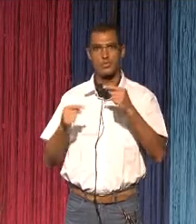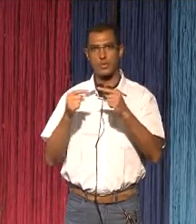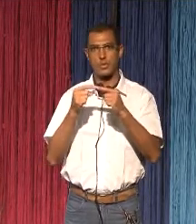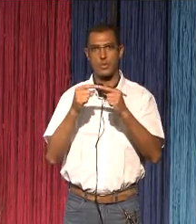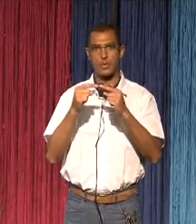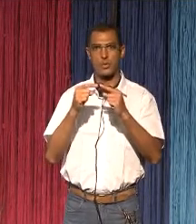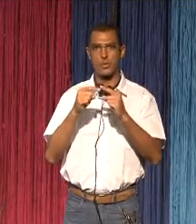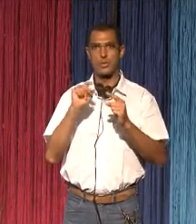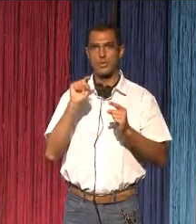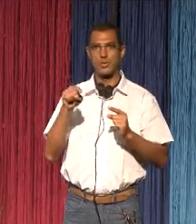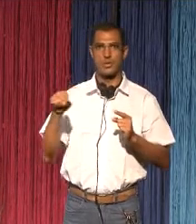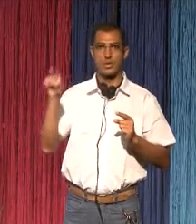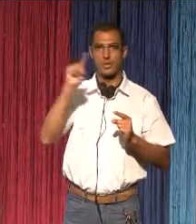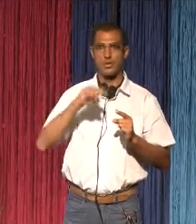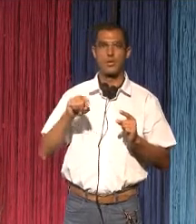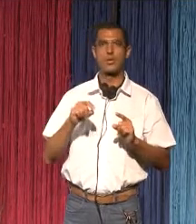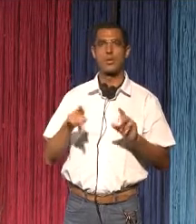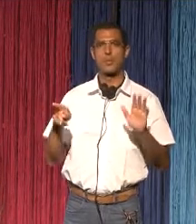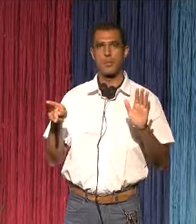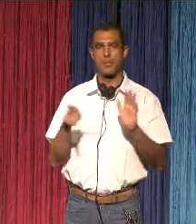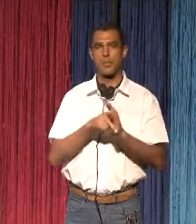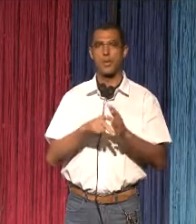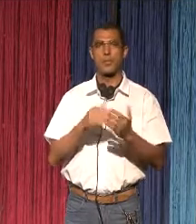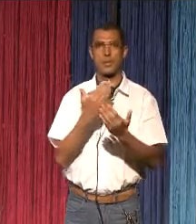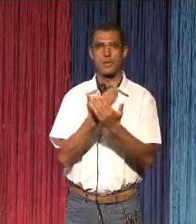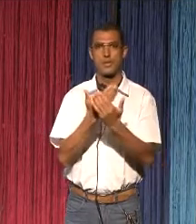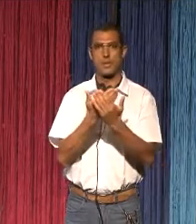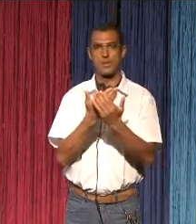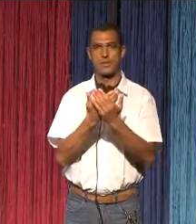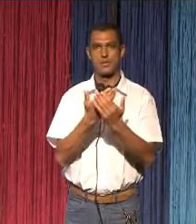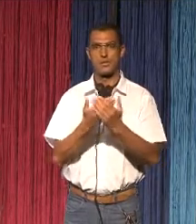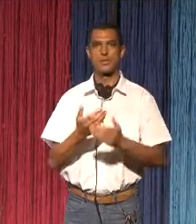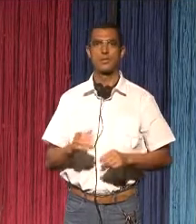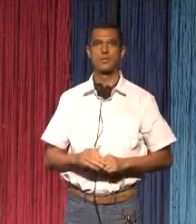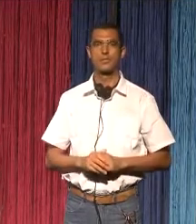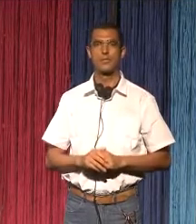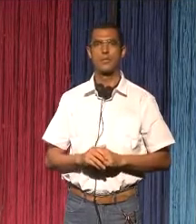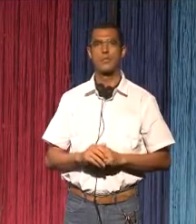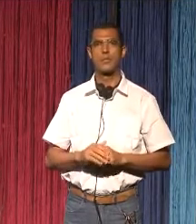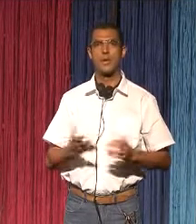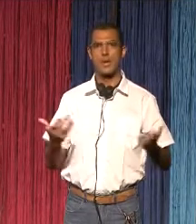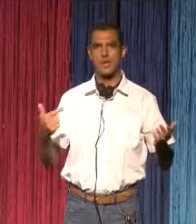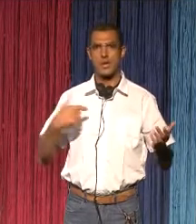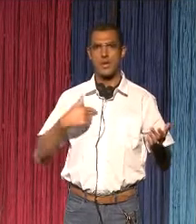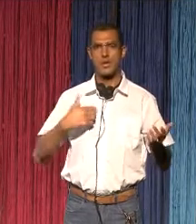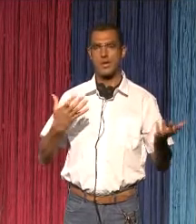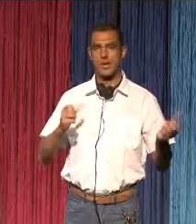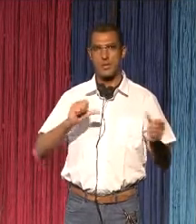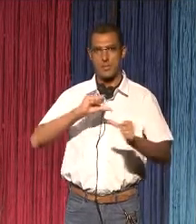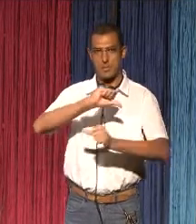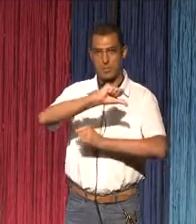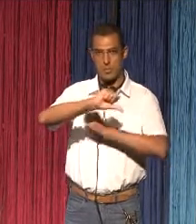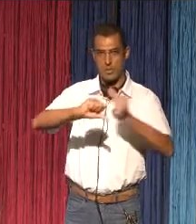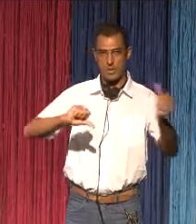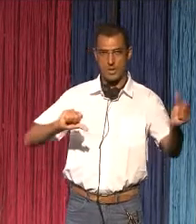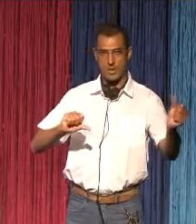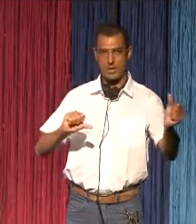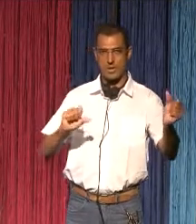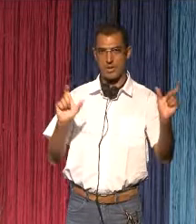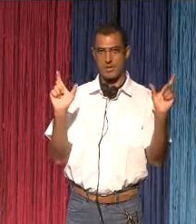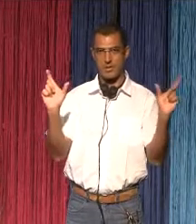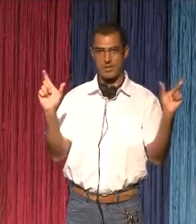eu diria, é gestão educacional. Agora, eu queria inverter os termos, como eu já antecipei, né?